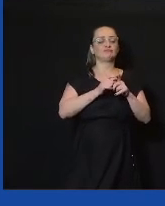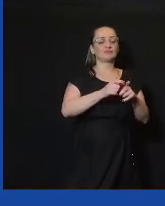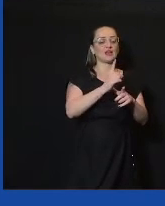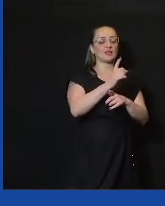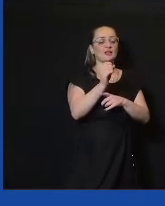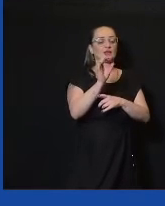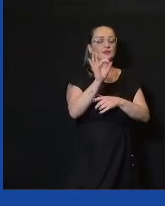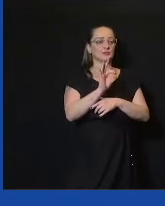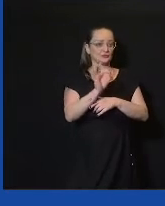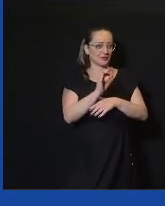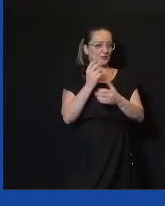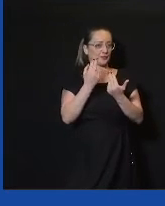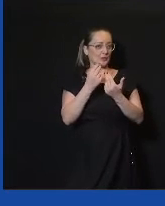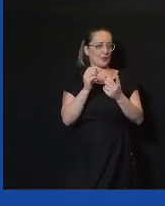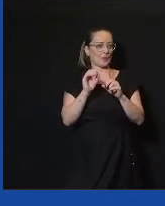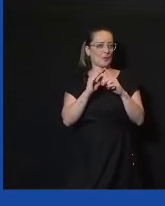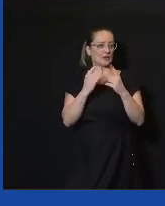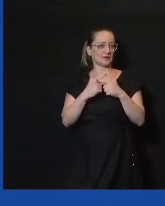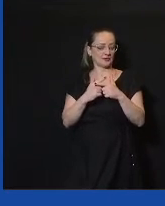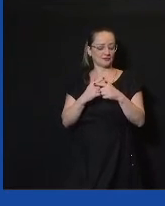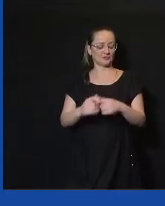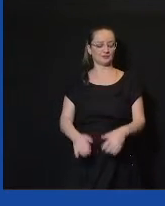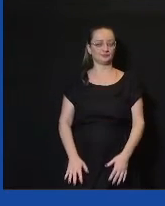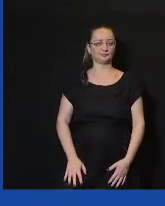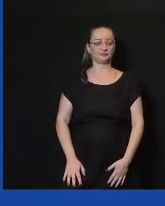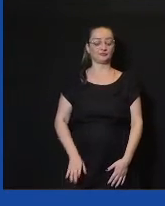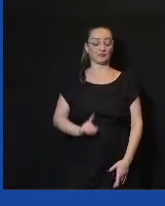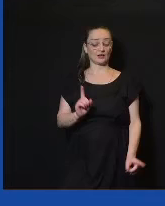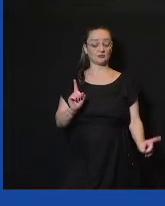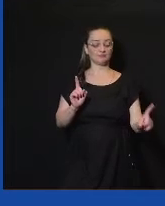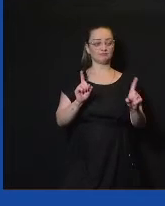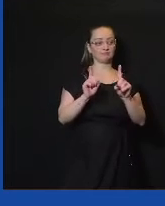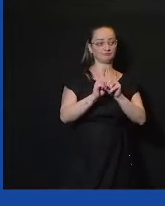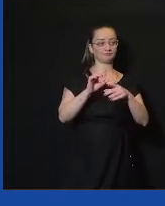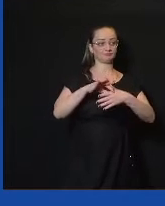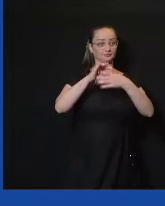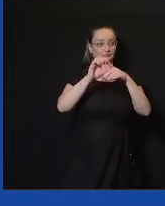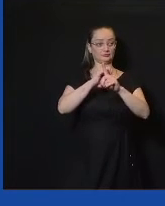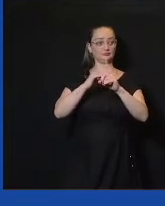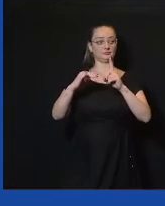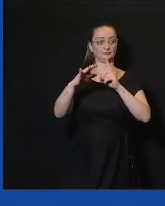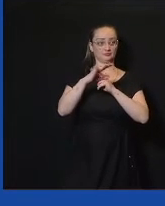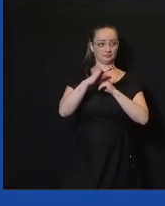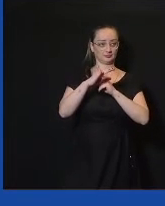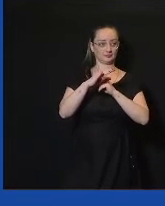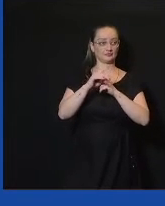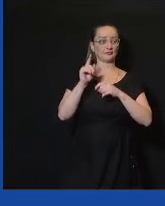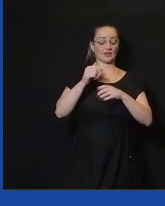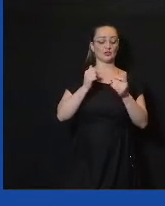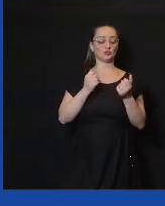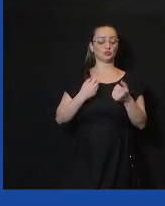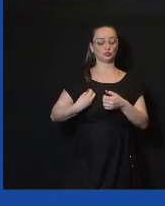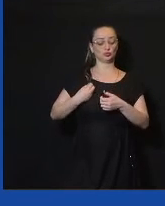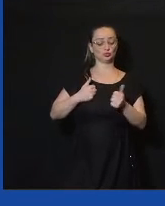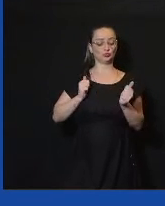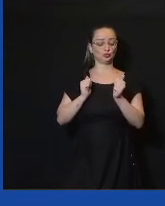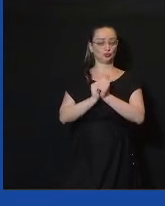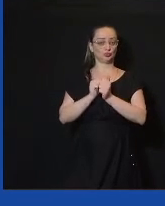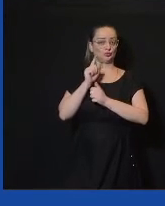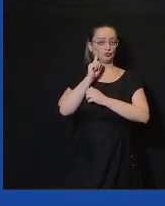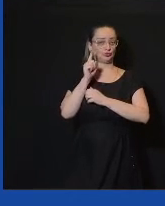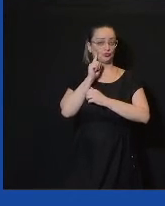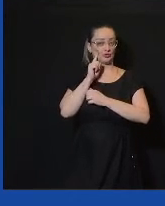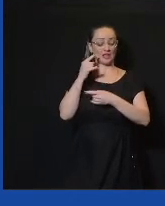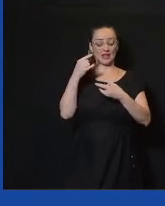pago. Essa proximidade com as lideranças sociais, esse convívio cotidiano, as